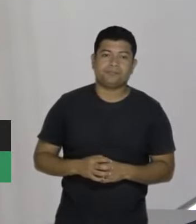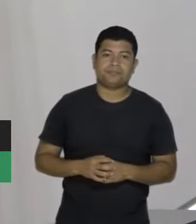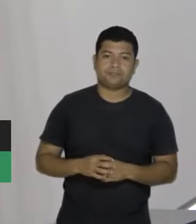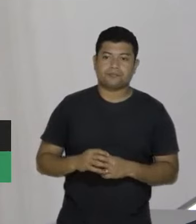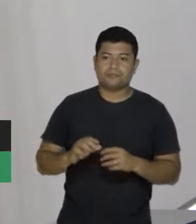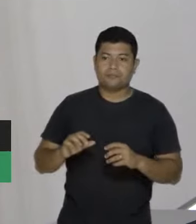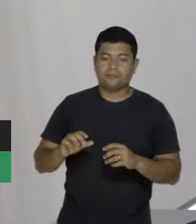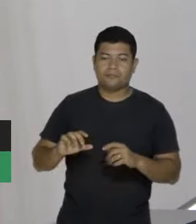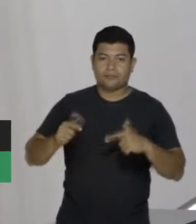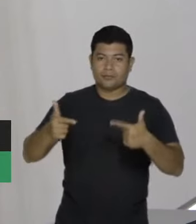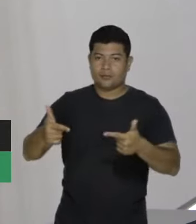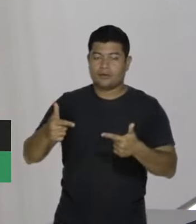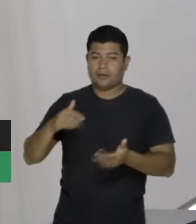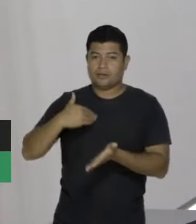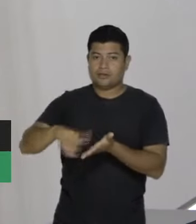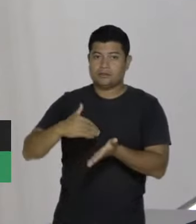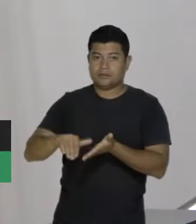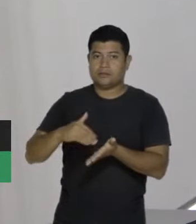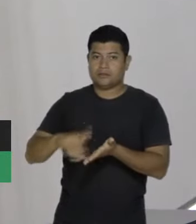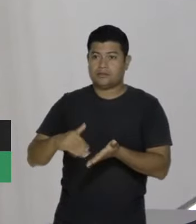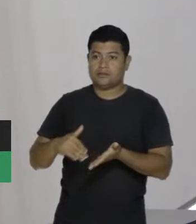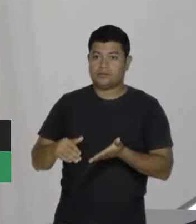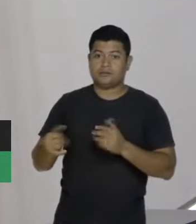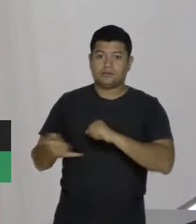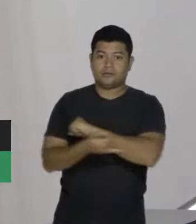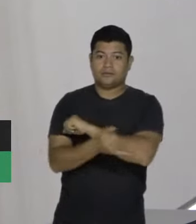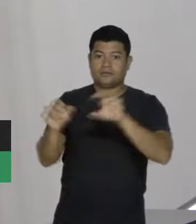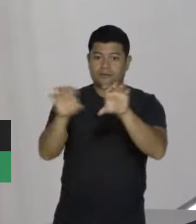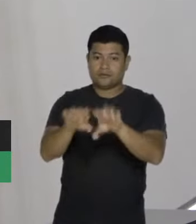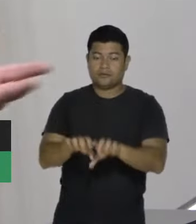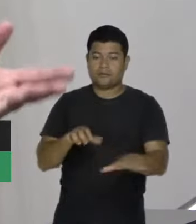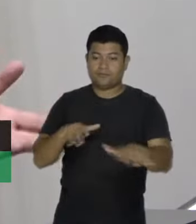de Infraestrutura e Mobilidade.